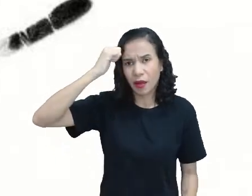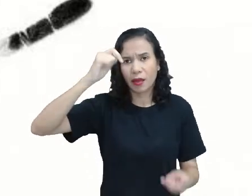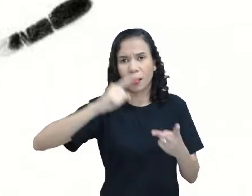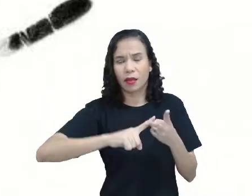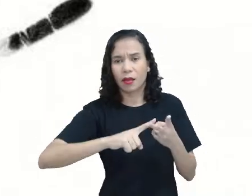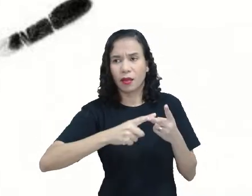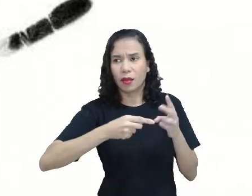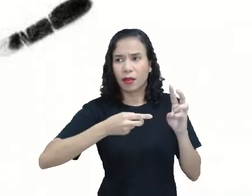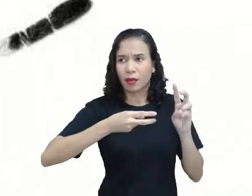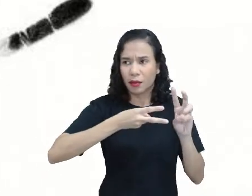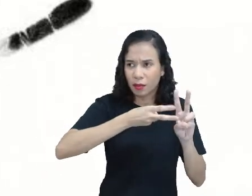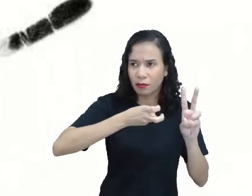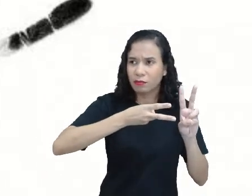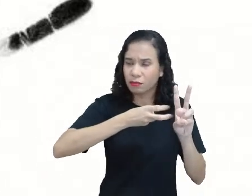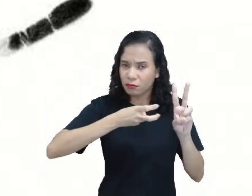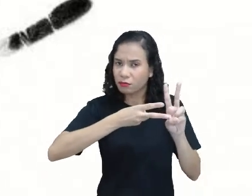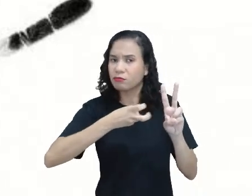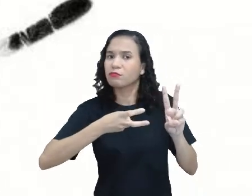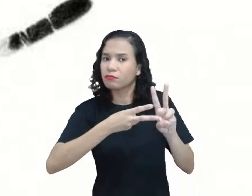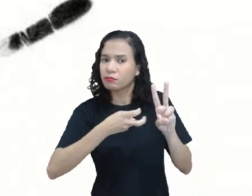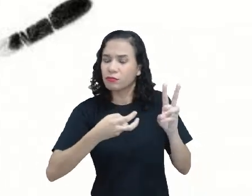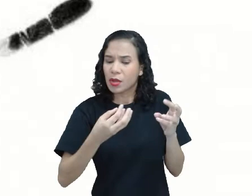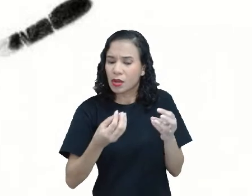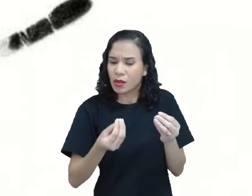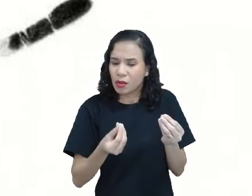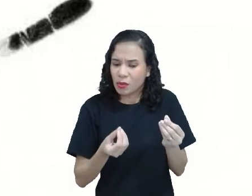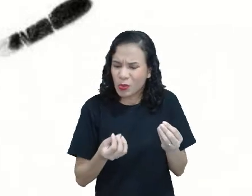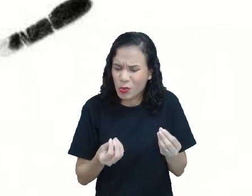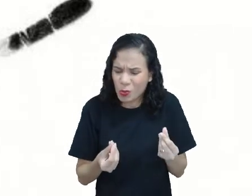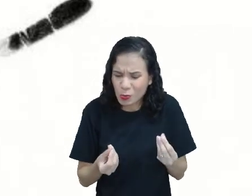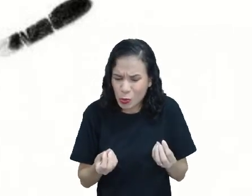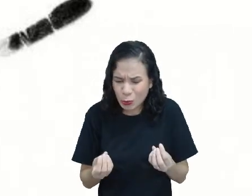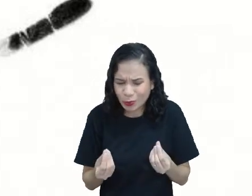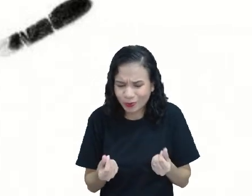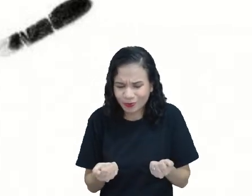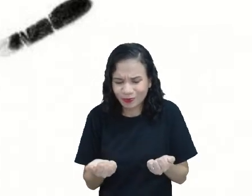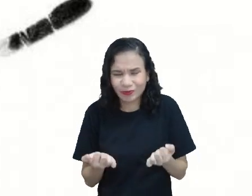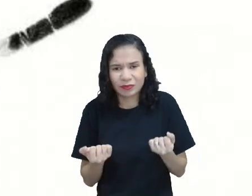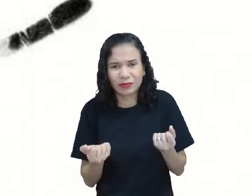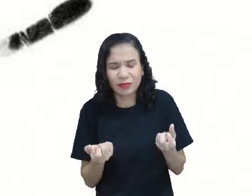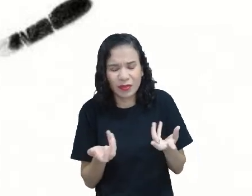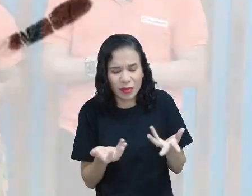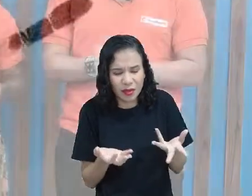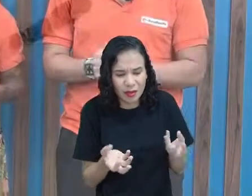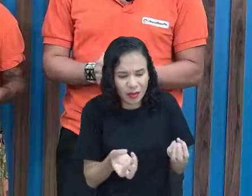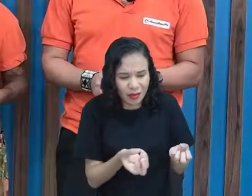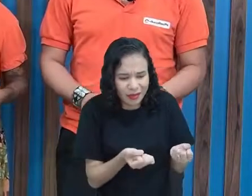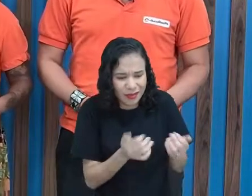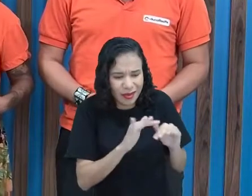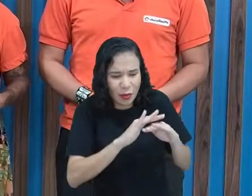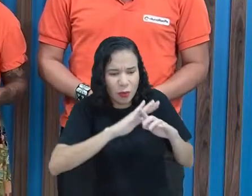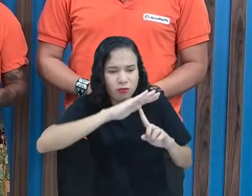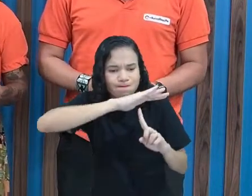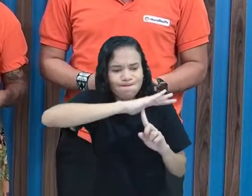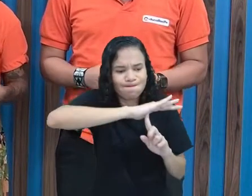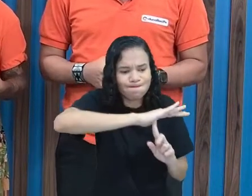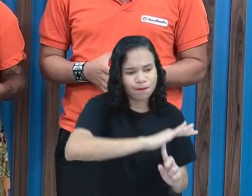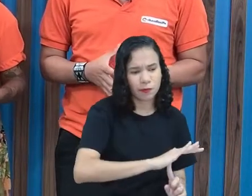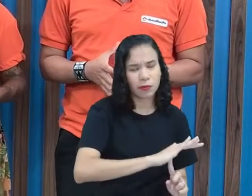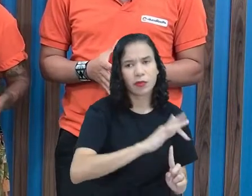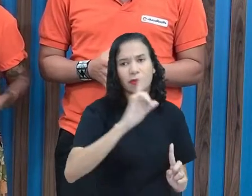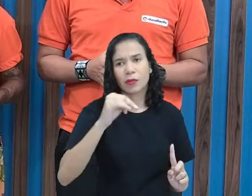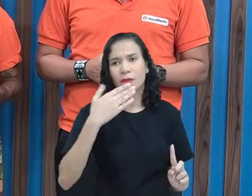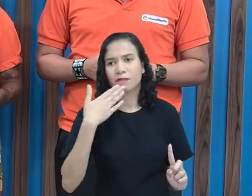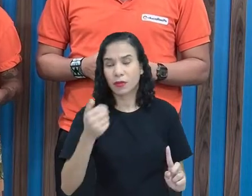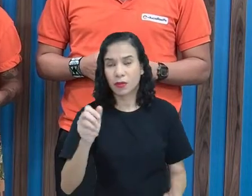ou racializadas de forma assim muito pequena, muito menores. Então, a gente preferiu